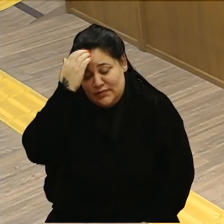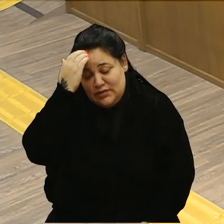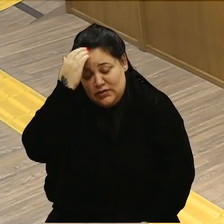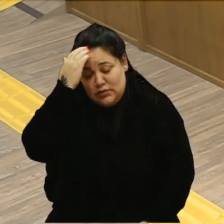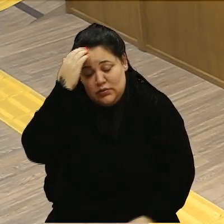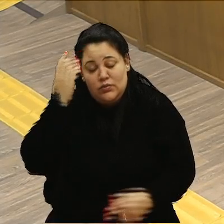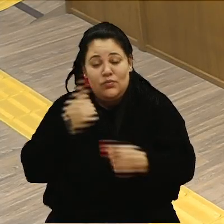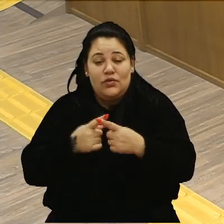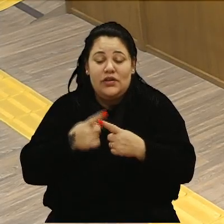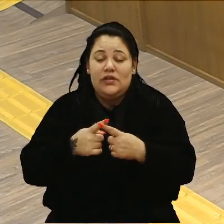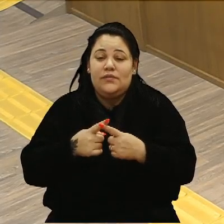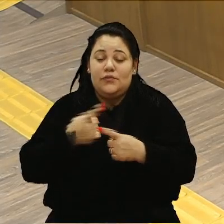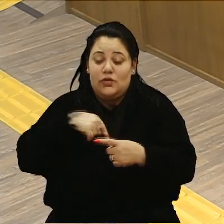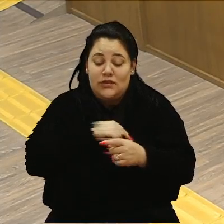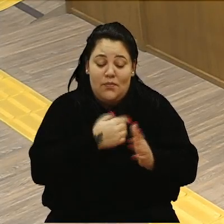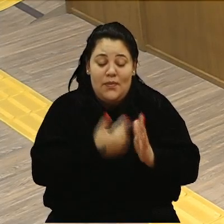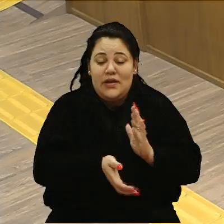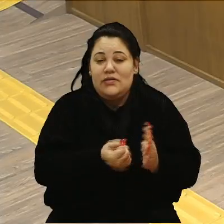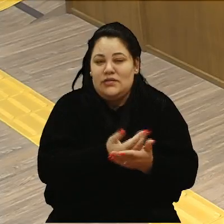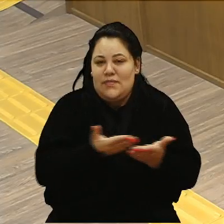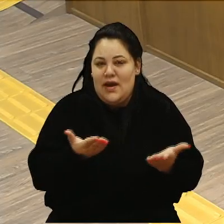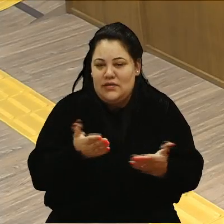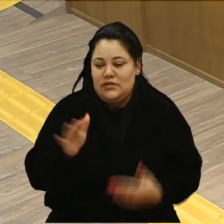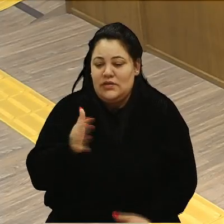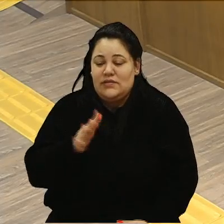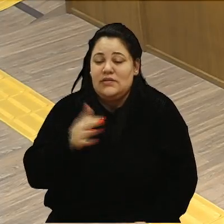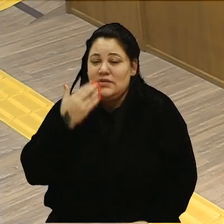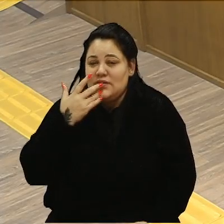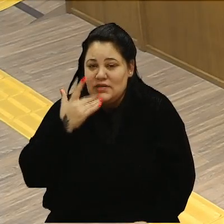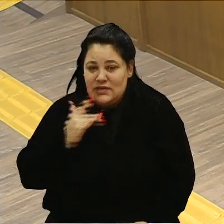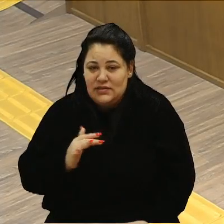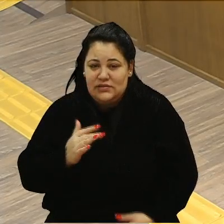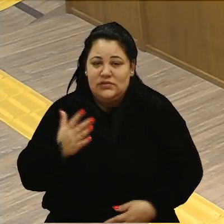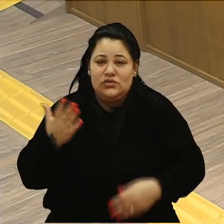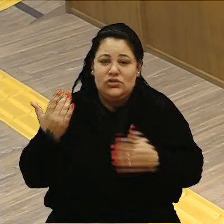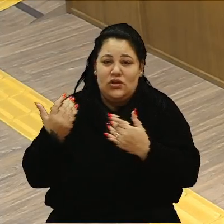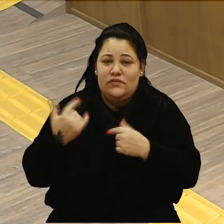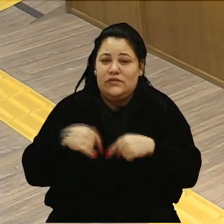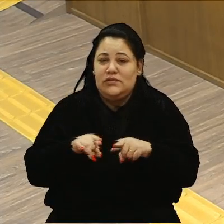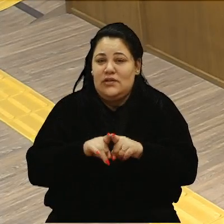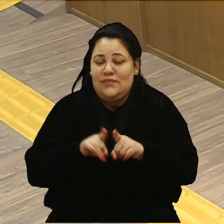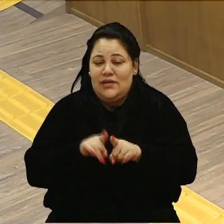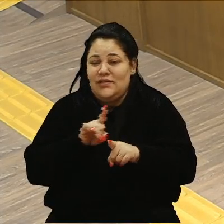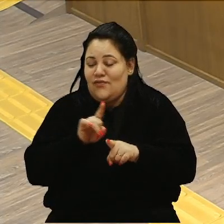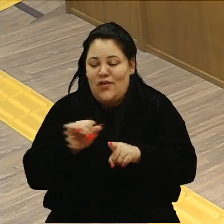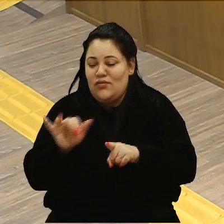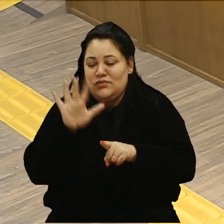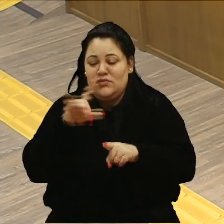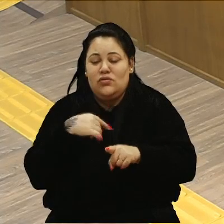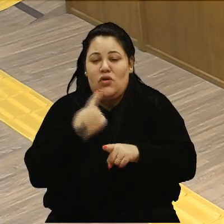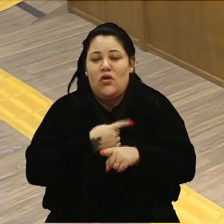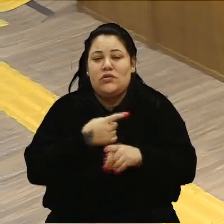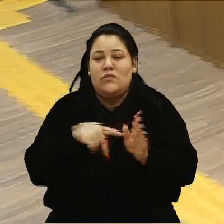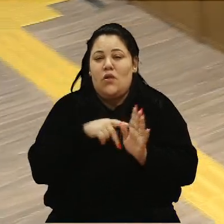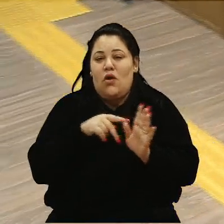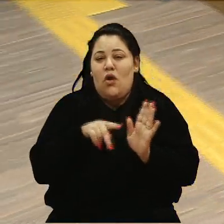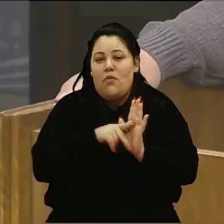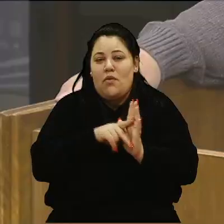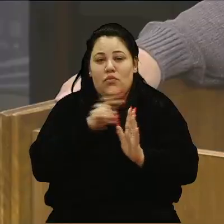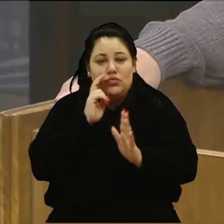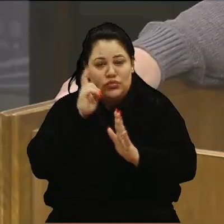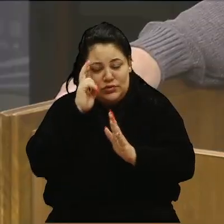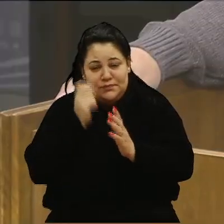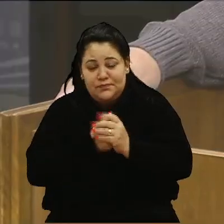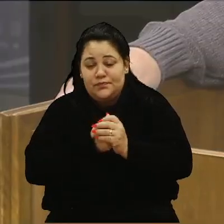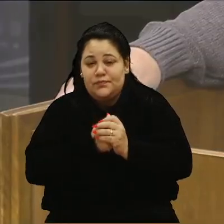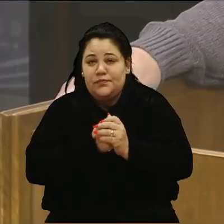espaço, e muitas vezes as crianças, os jovens estão deixando de valorizar a nossa cultura gaúcha para valorizar outras culturas. Eu acho que